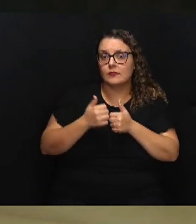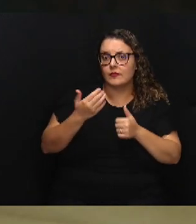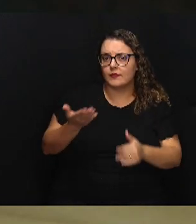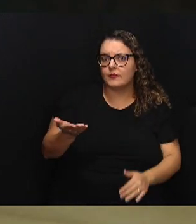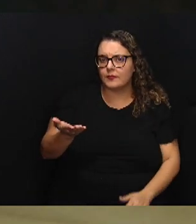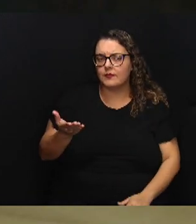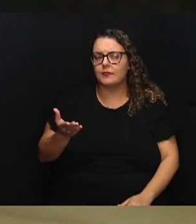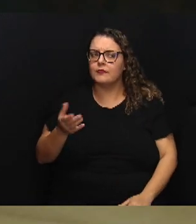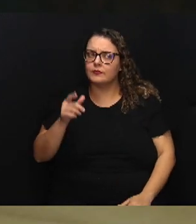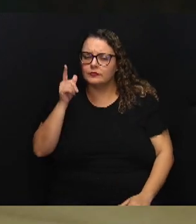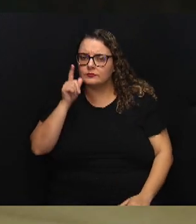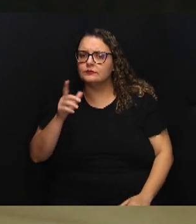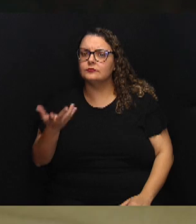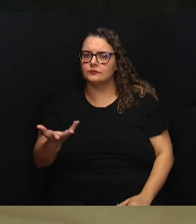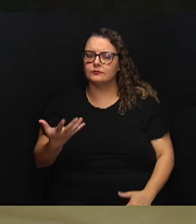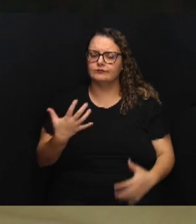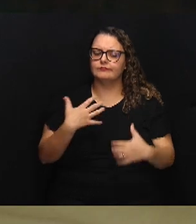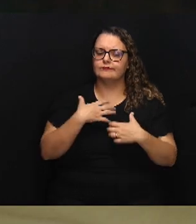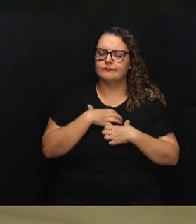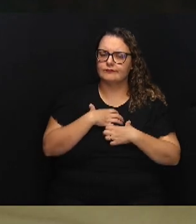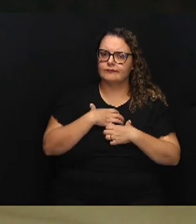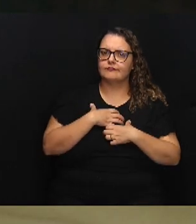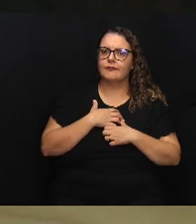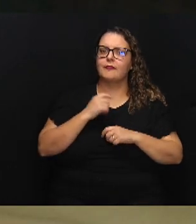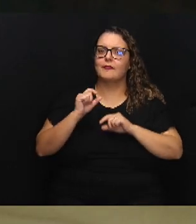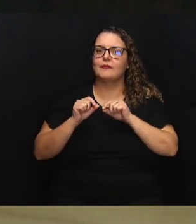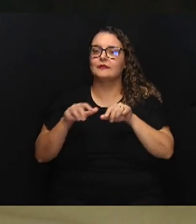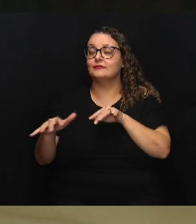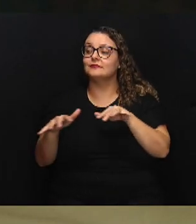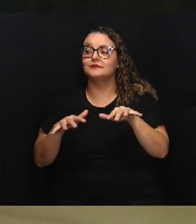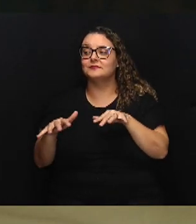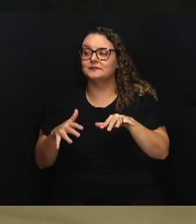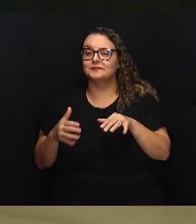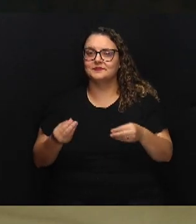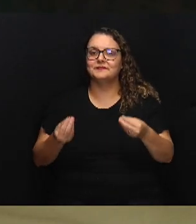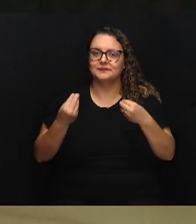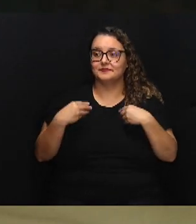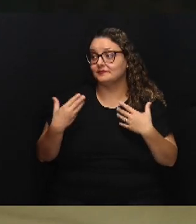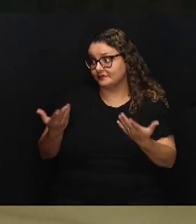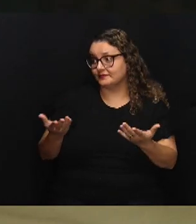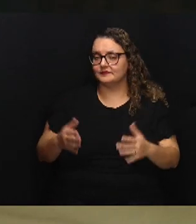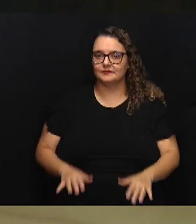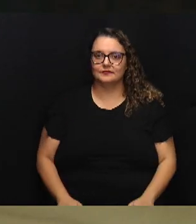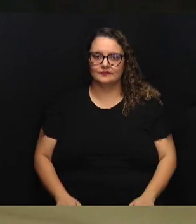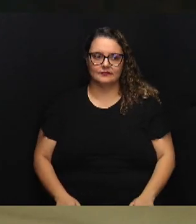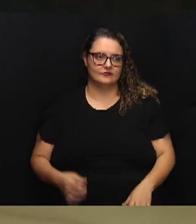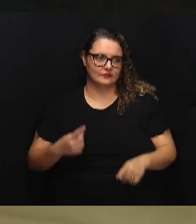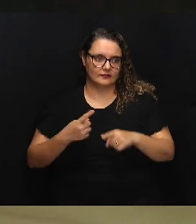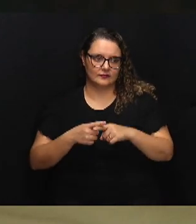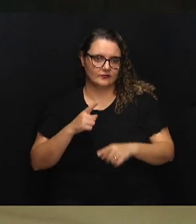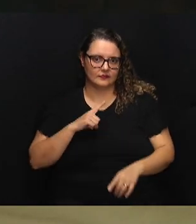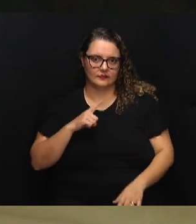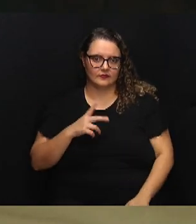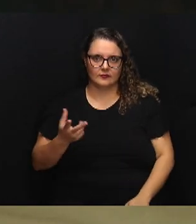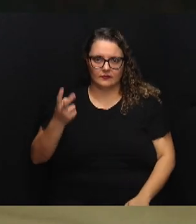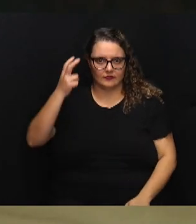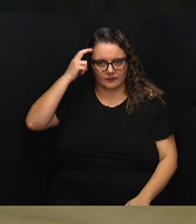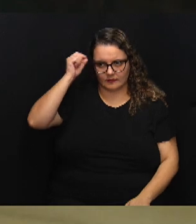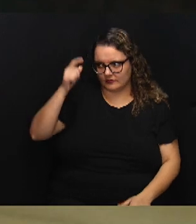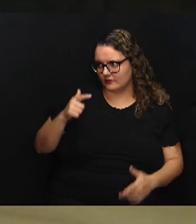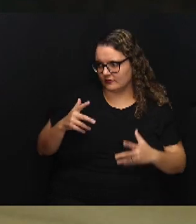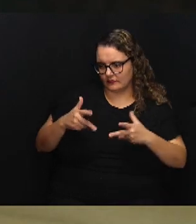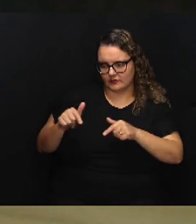para você sentir o que esse movimento traz, né? Porque você tem cultura em todos